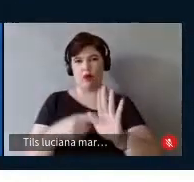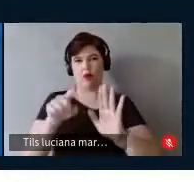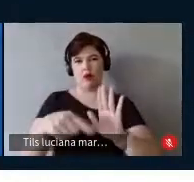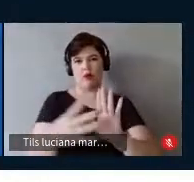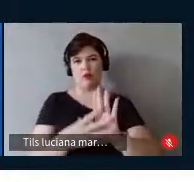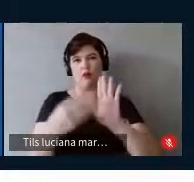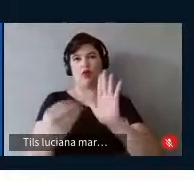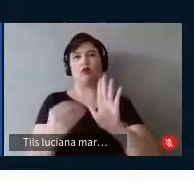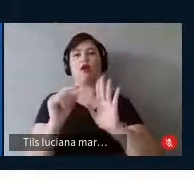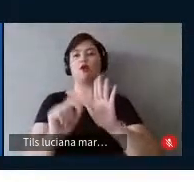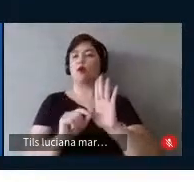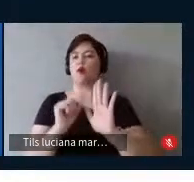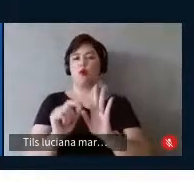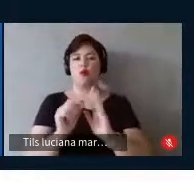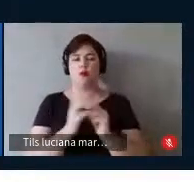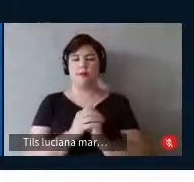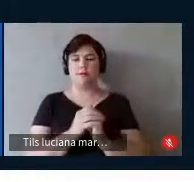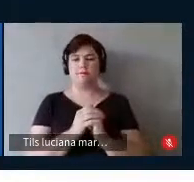modelo, né?